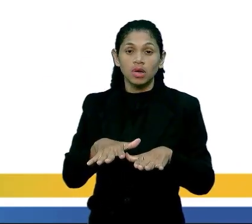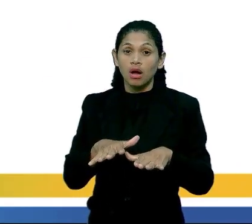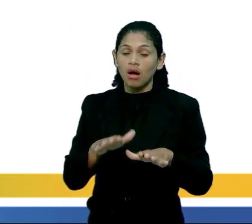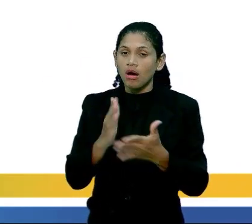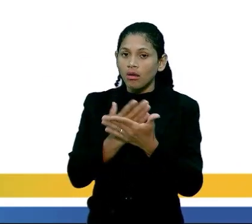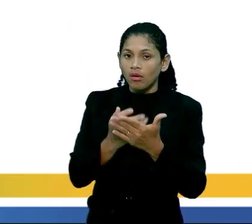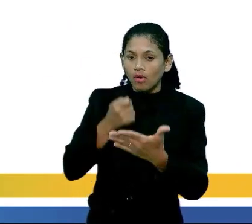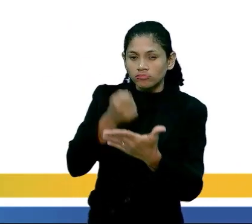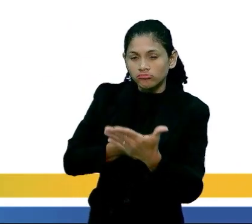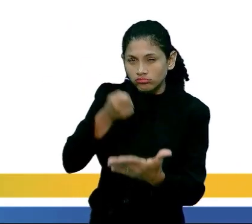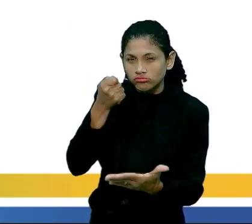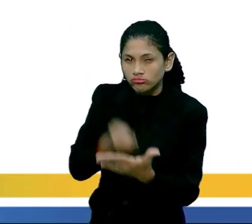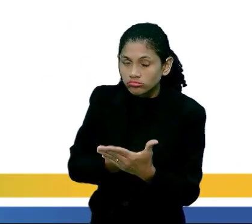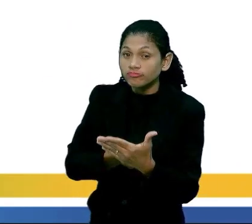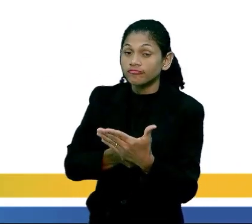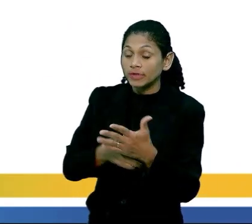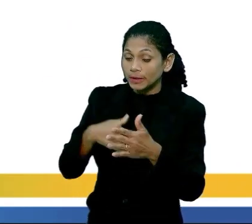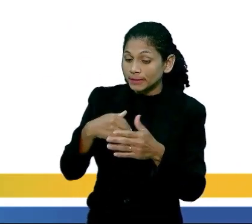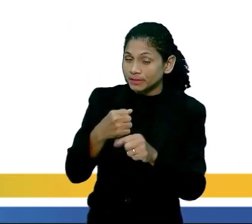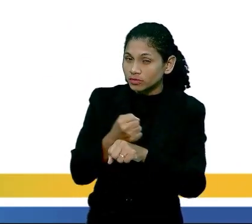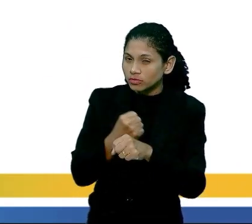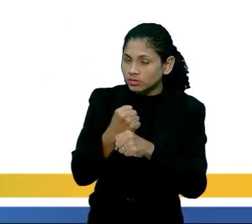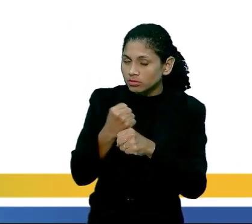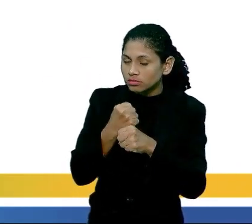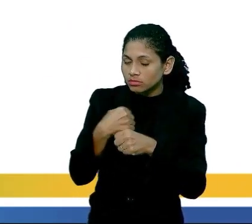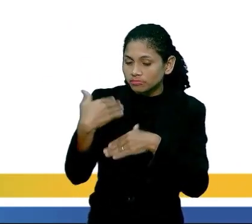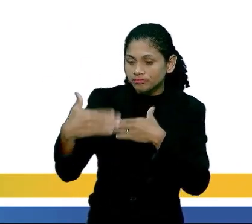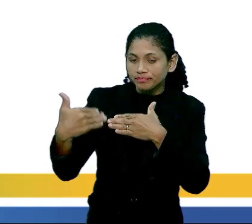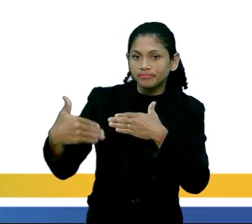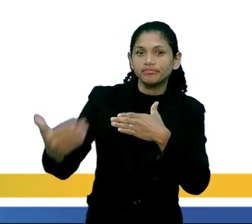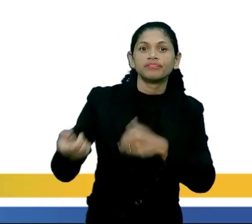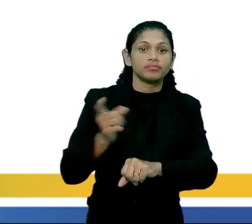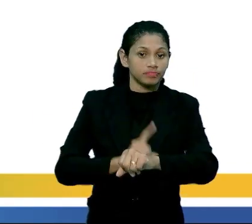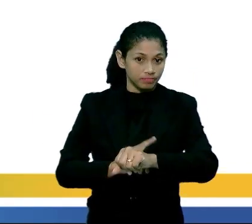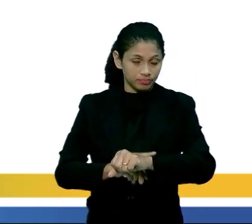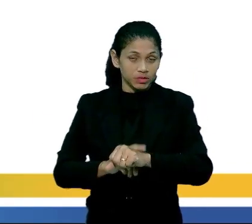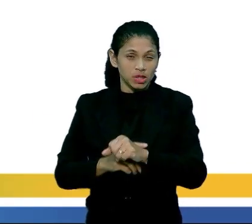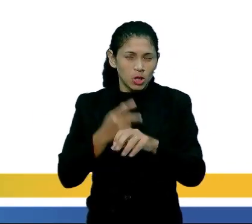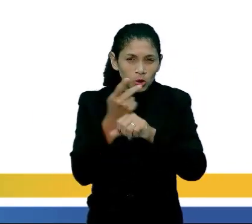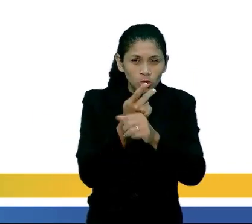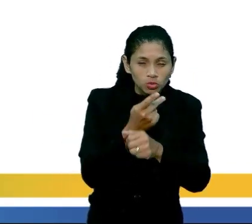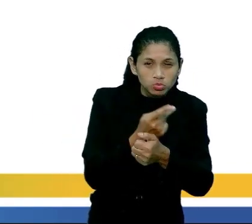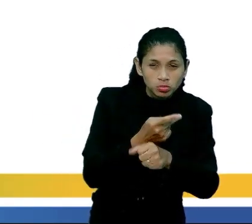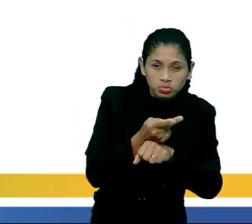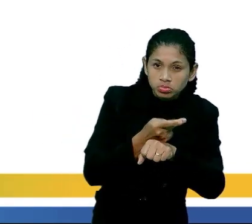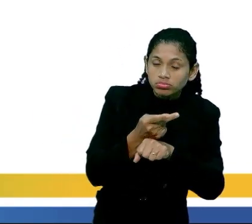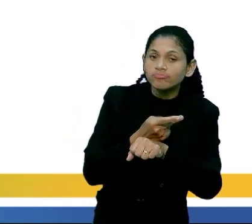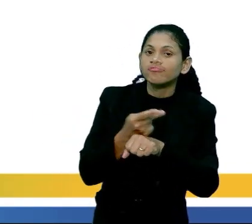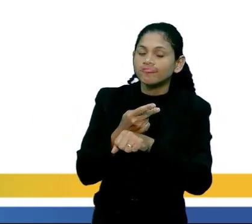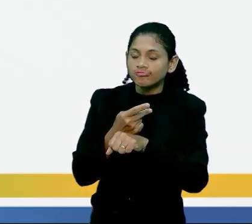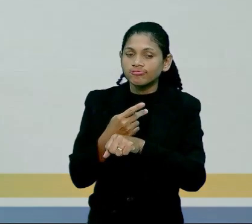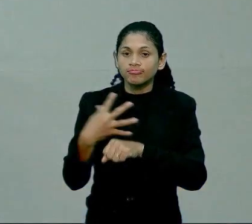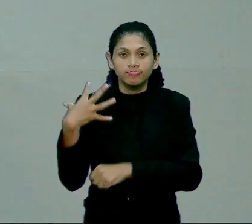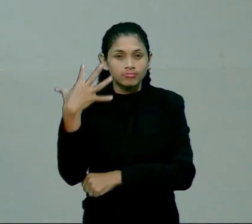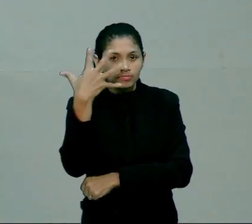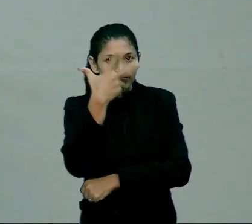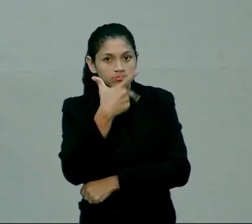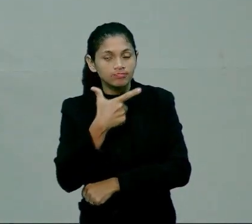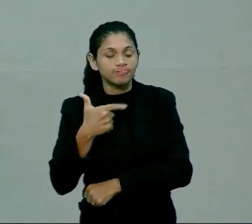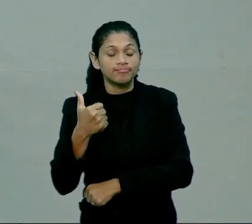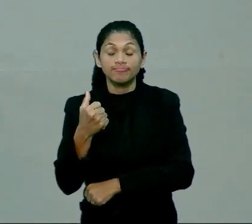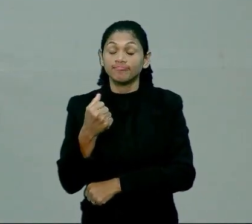se intensificam com o passar do tempo e as consequências da busca por padrões de beleza se tornam cada vez mais